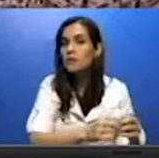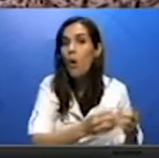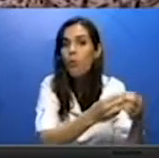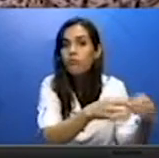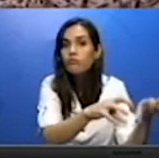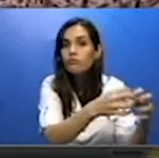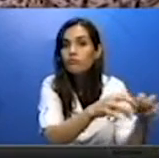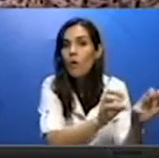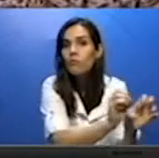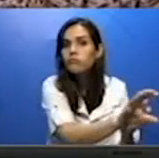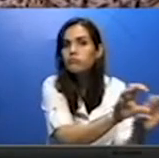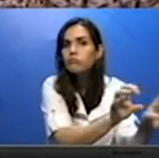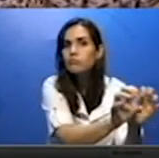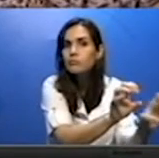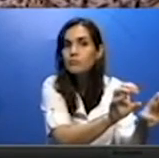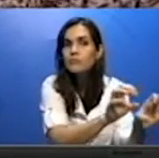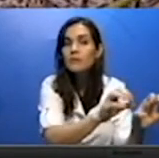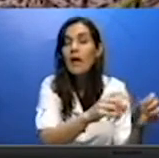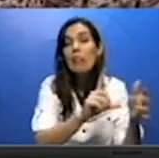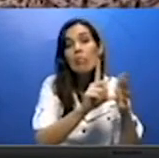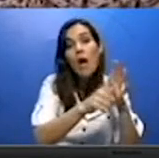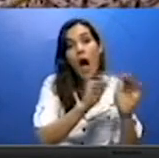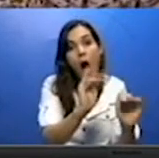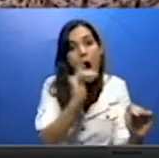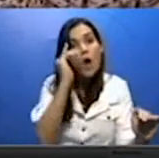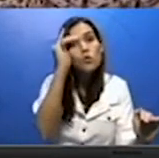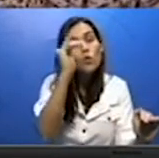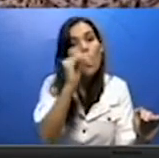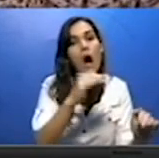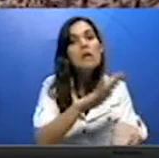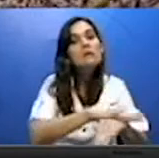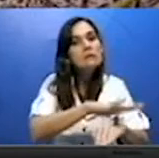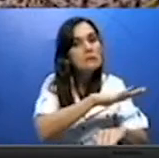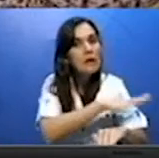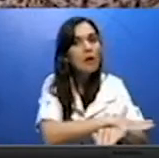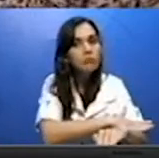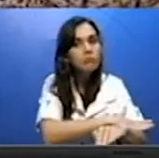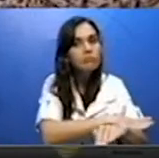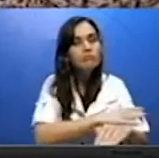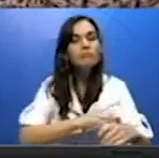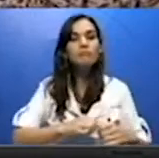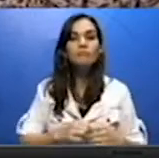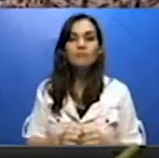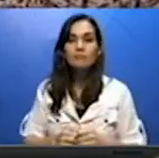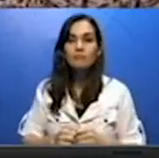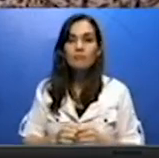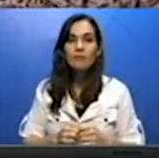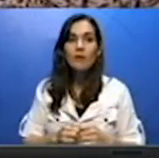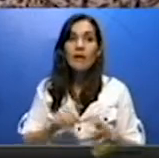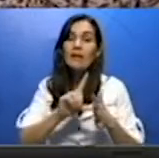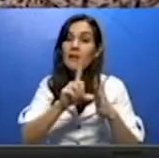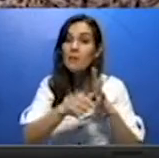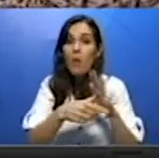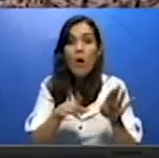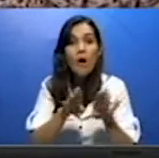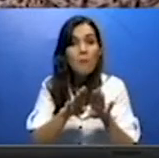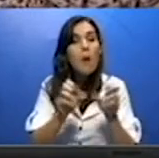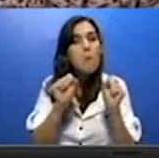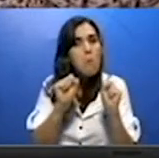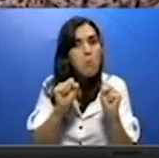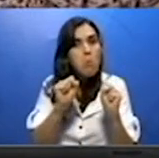forma o adulto com presente um saco que já vivi mais terrestre mas também pode ficar no ambiente Aquático